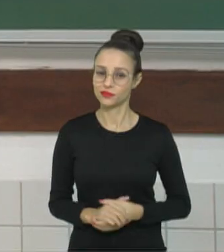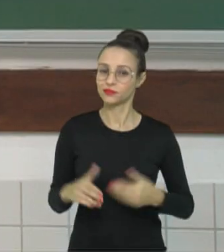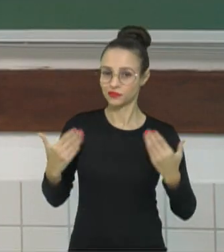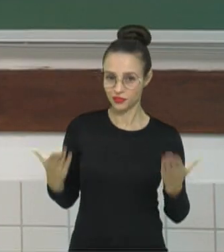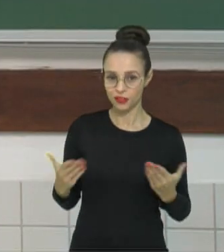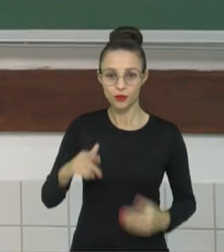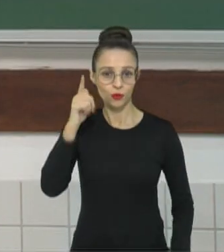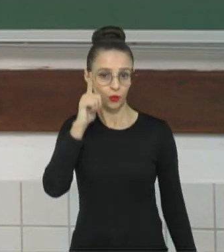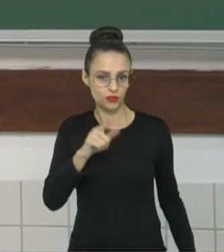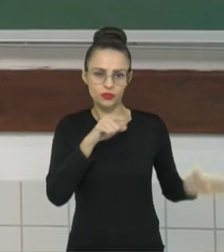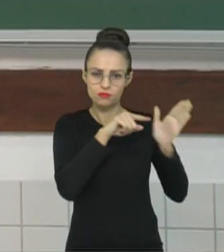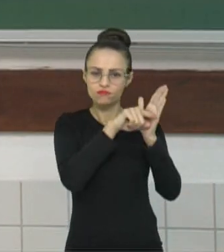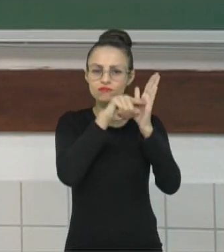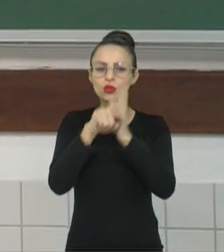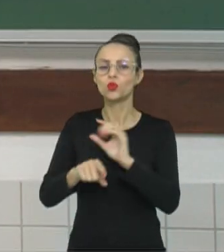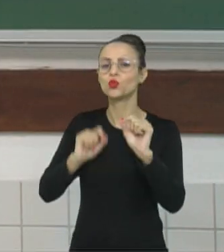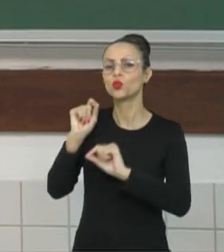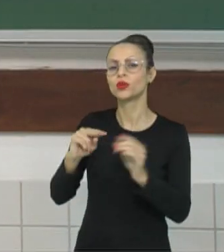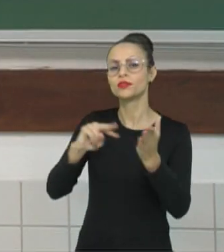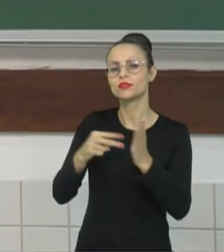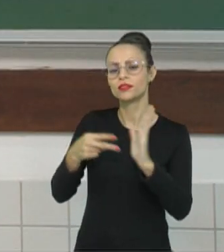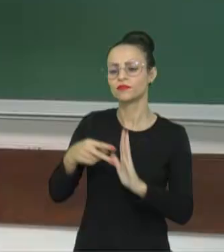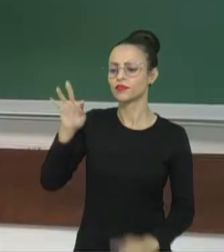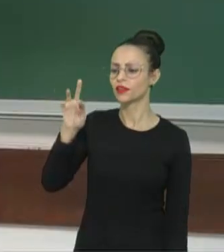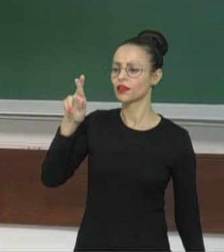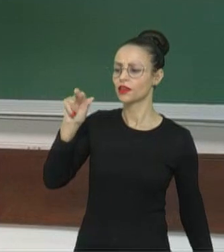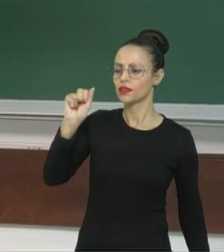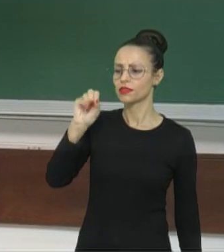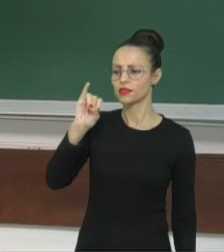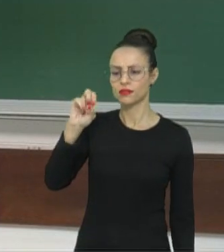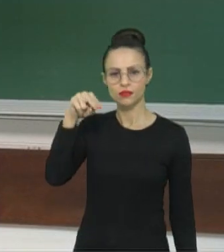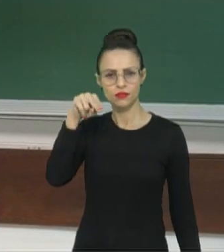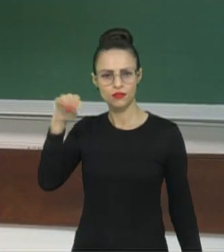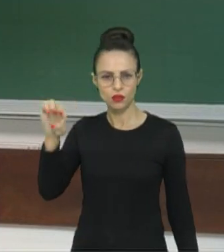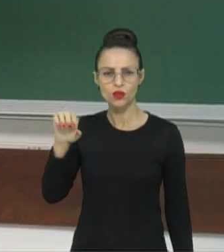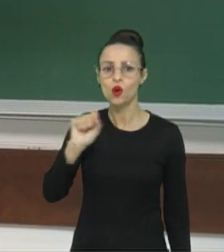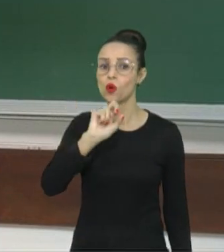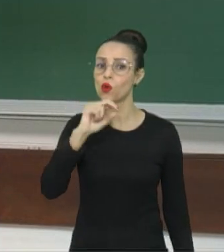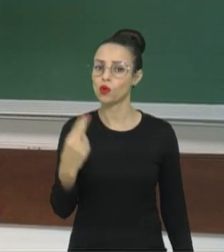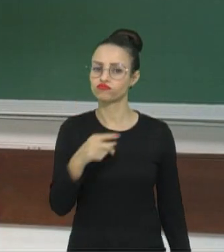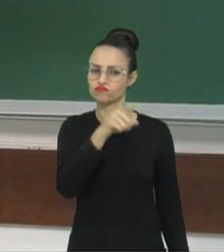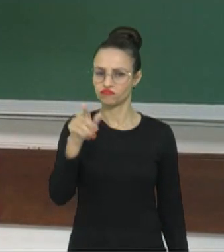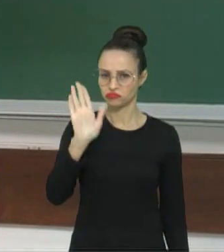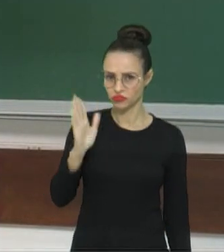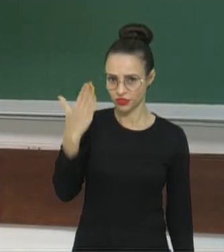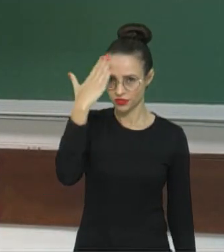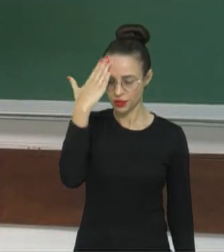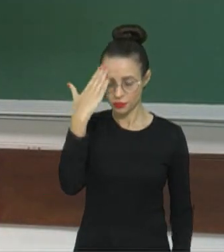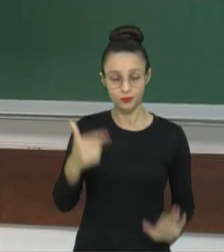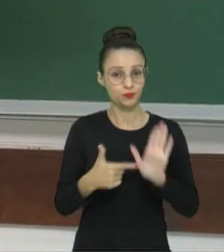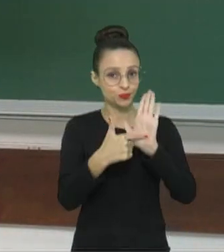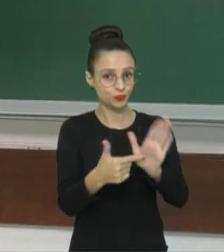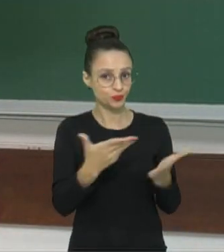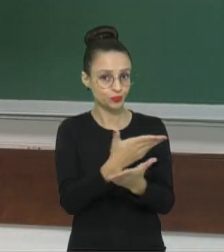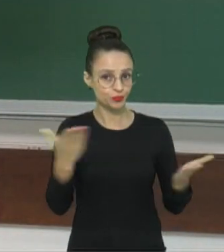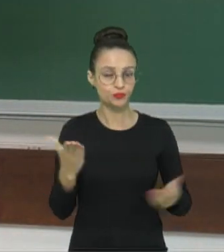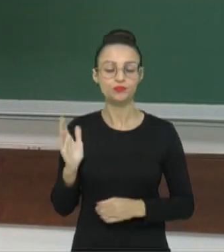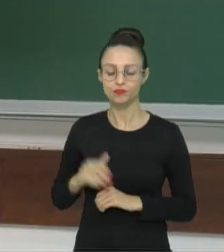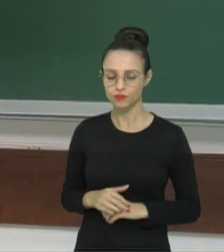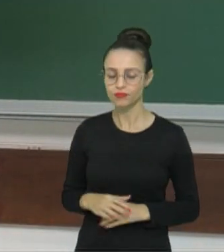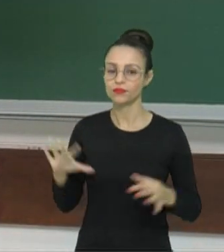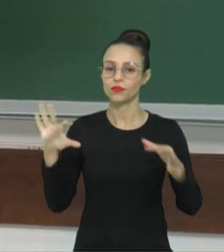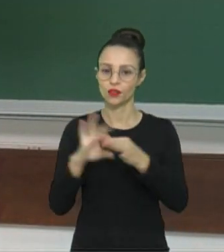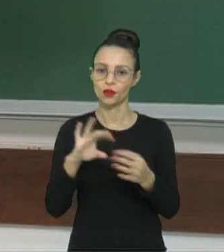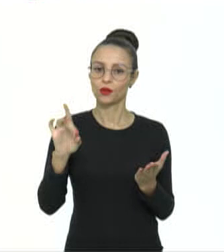Então, conseguiram pesquisar o que é trainee ou vocês já sabiam o que é ser trainee? Trouxe para vocês a seguinte coisa. De acordo com o